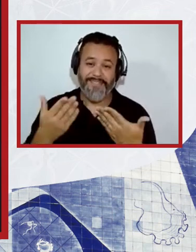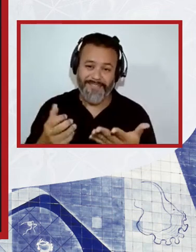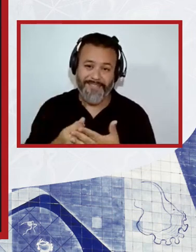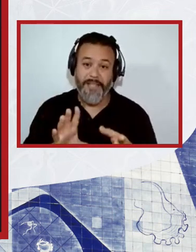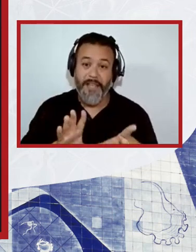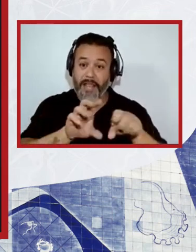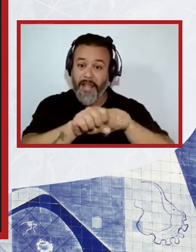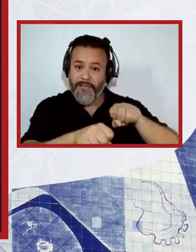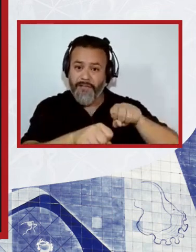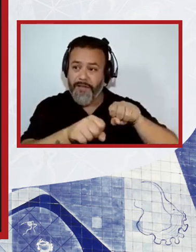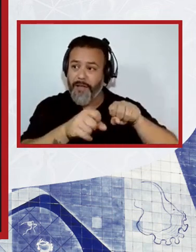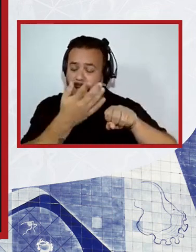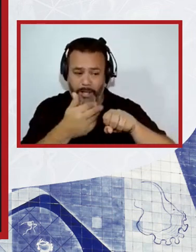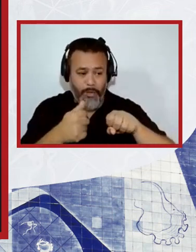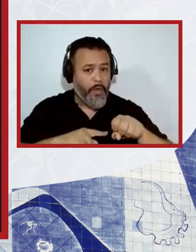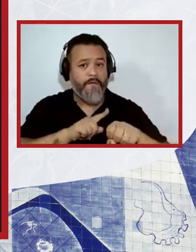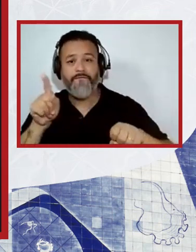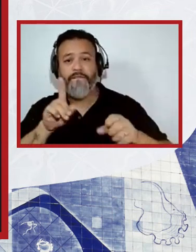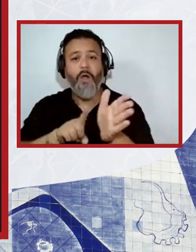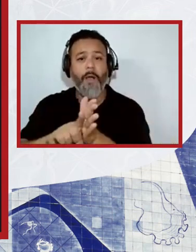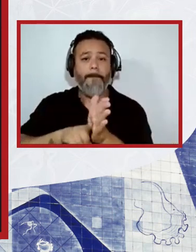graduei.